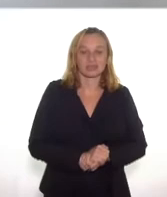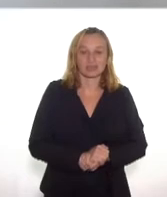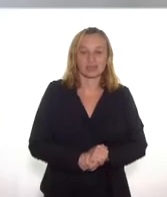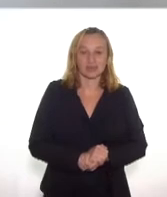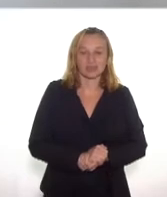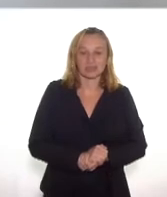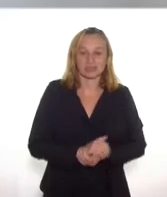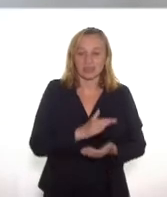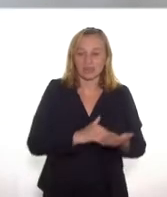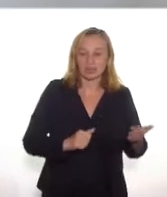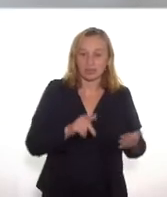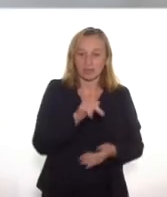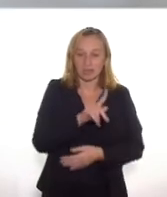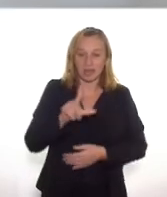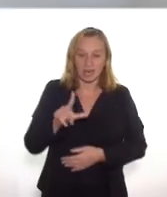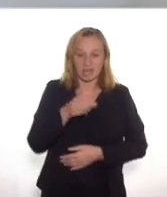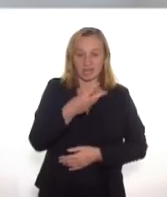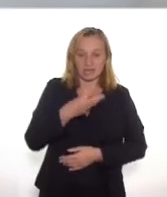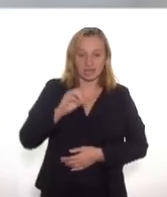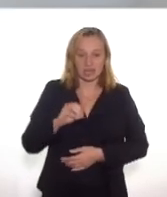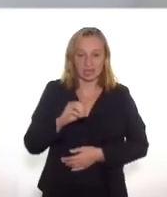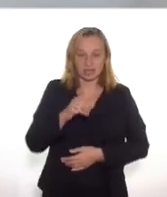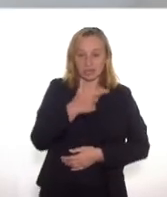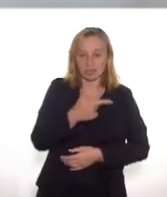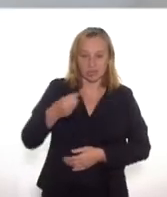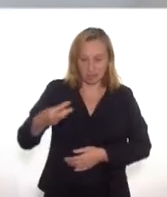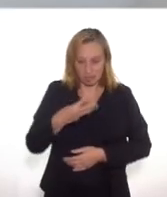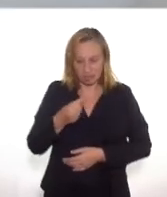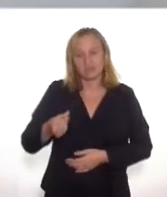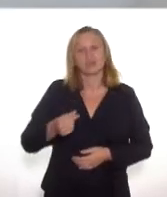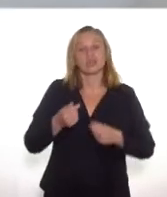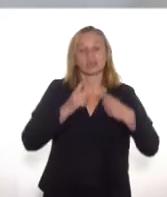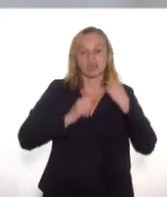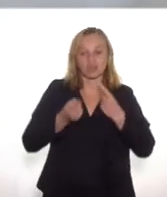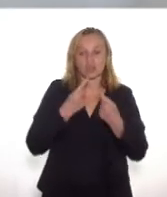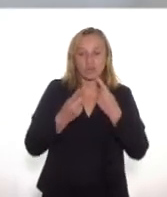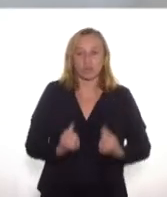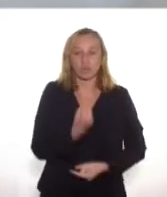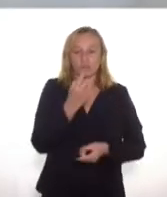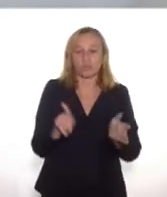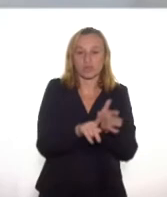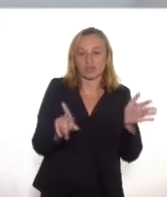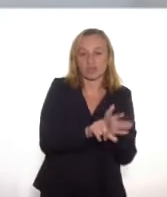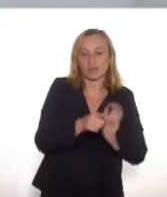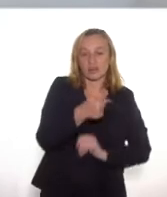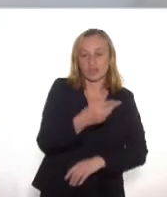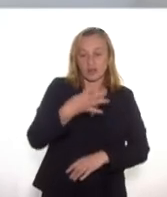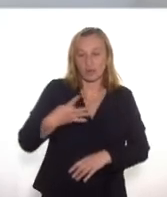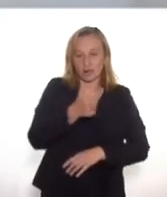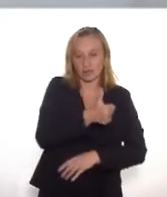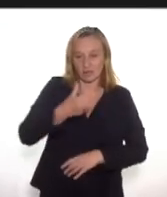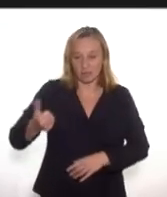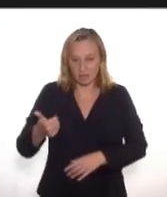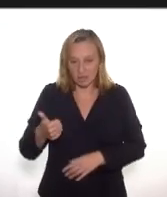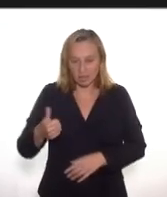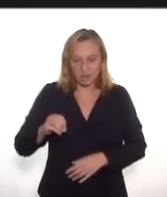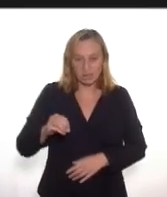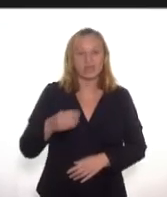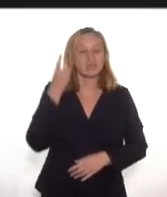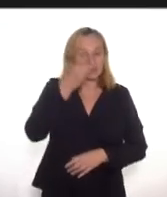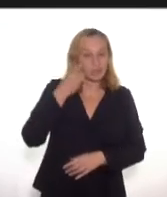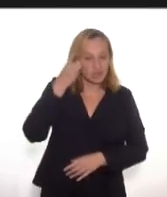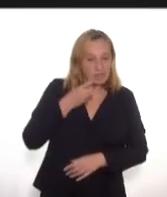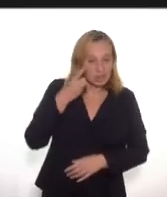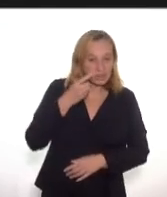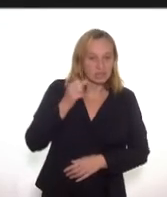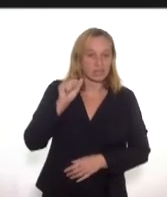Então está retirado o PL 3023-2020. Anuncio em regime de urgência e discussão única projeto de lei 2468-20, de autoria do deputado